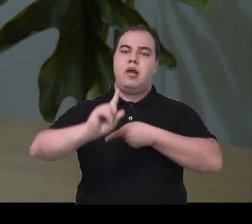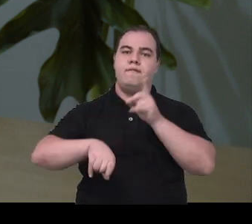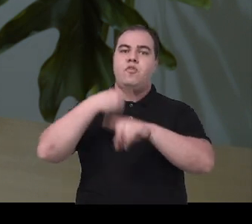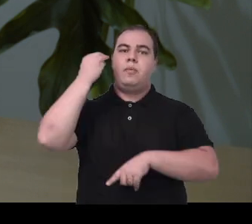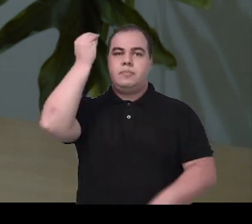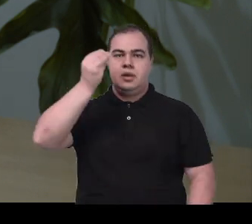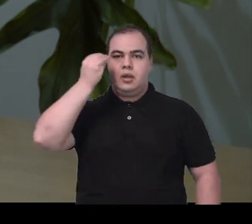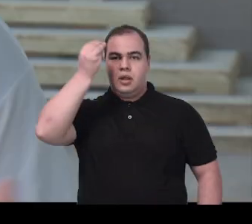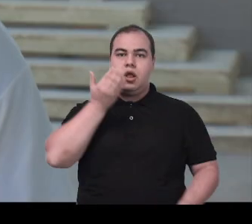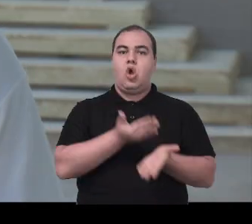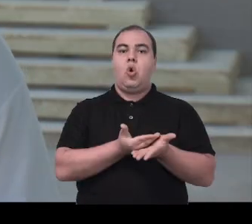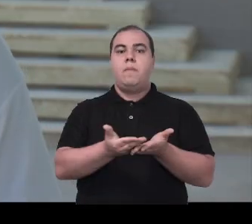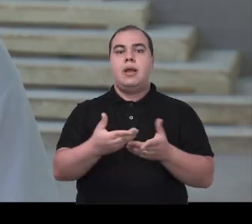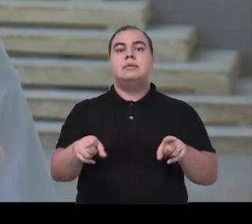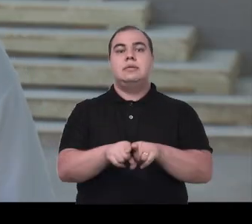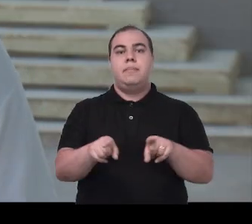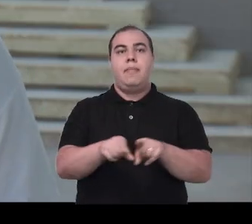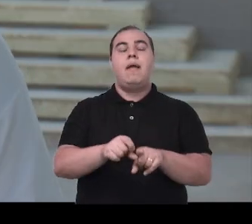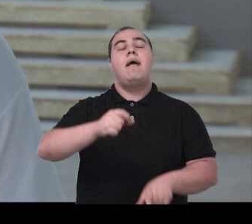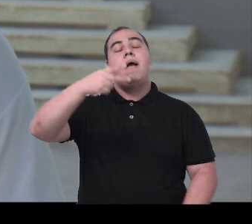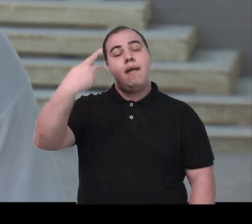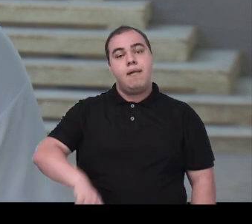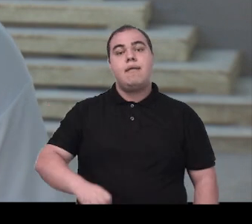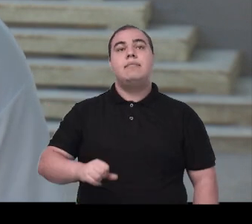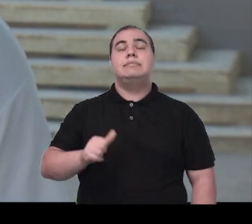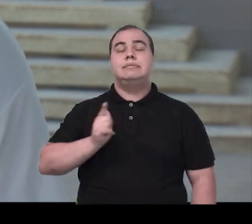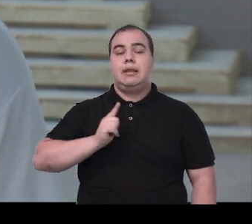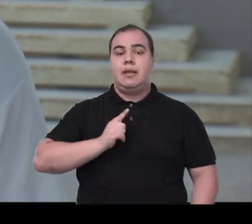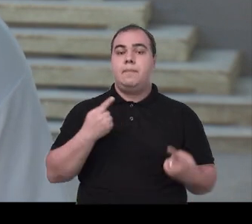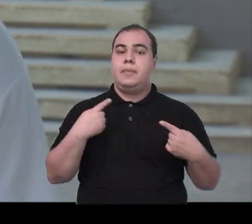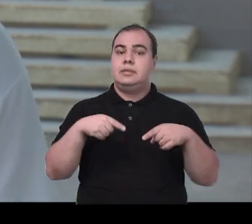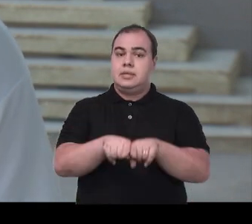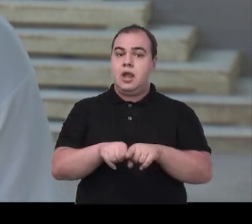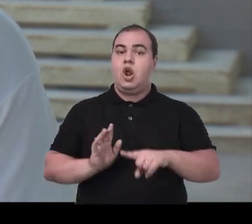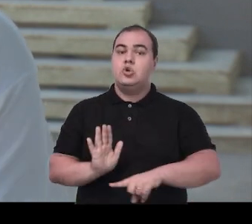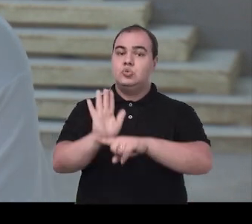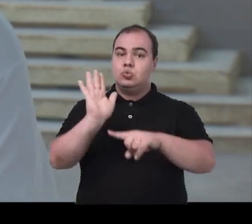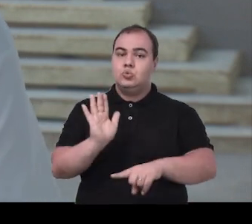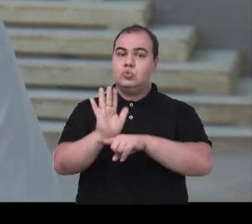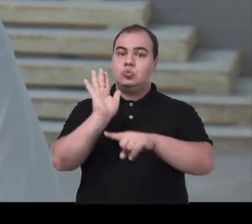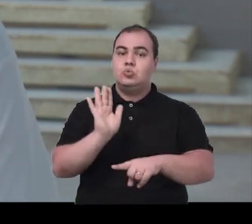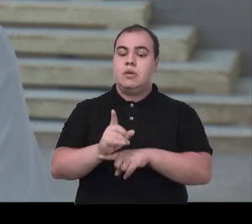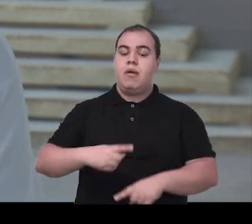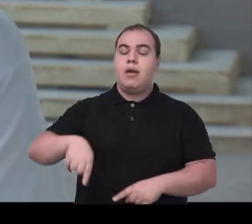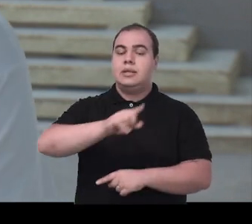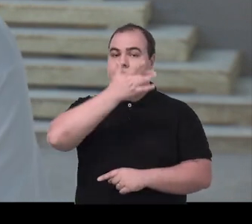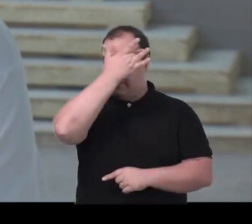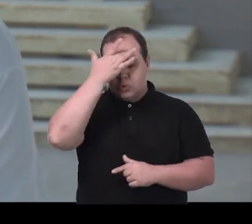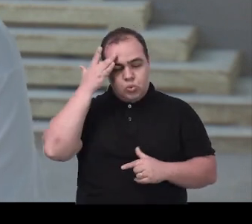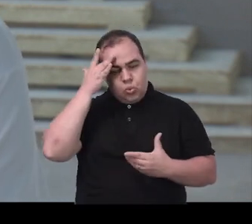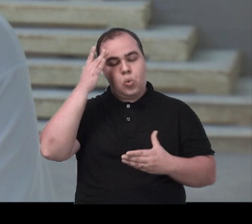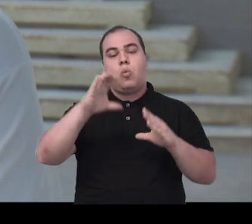da reforma psiquiátrica. Nascem ao longo também dessa história do Cândido aqui como um parceiro e que facilita o acesso